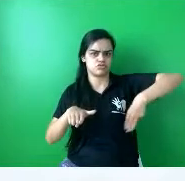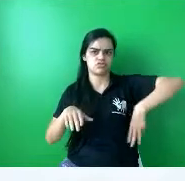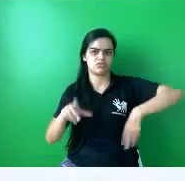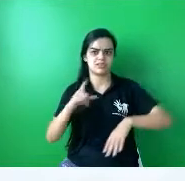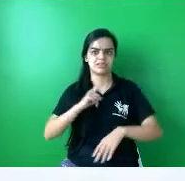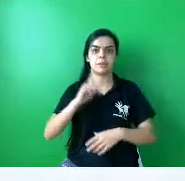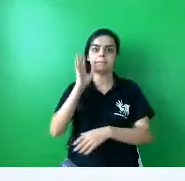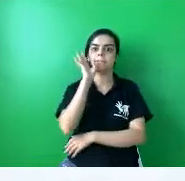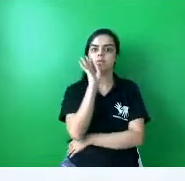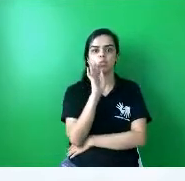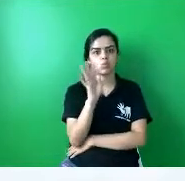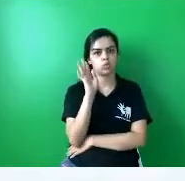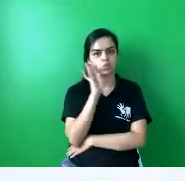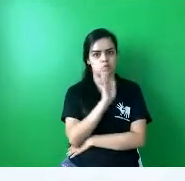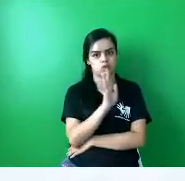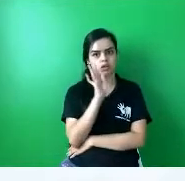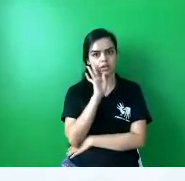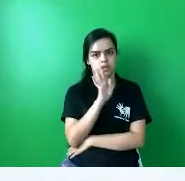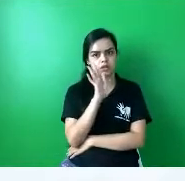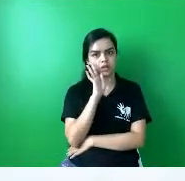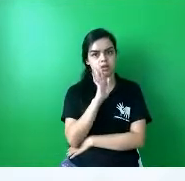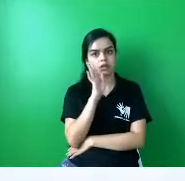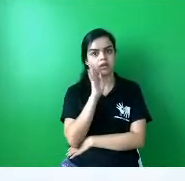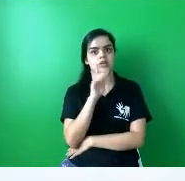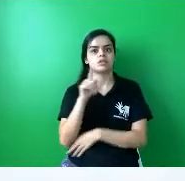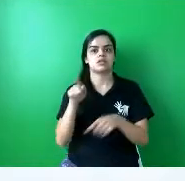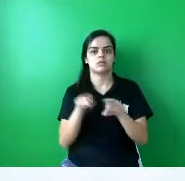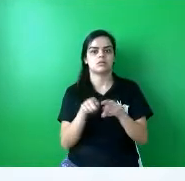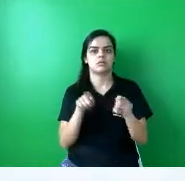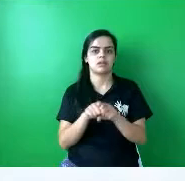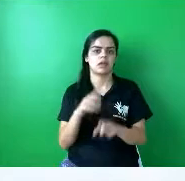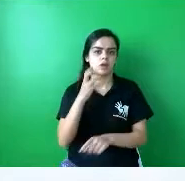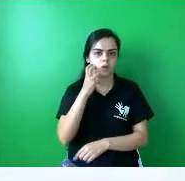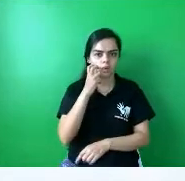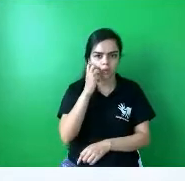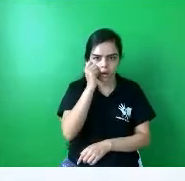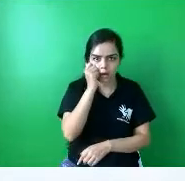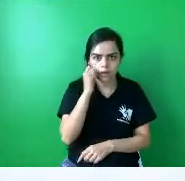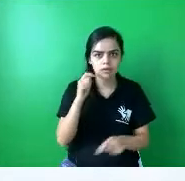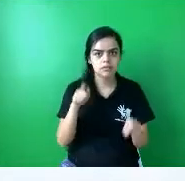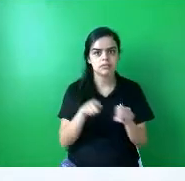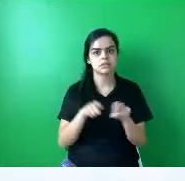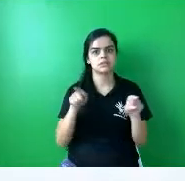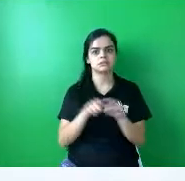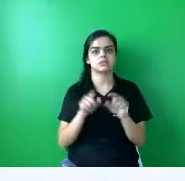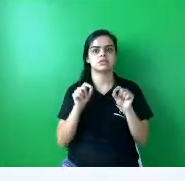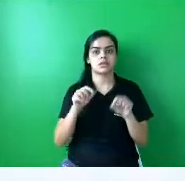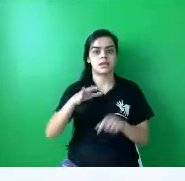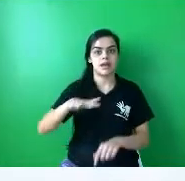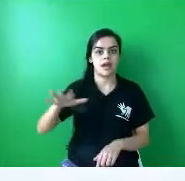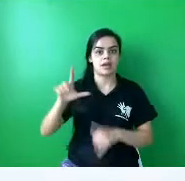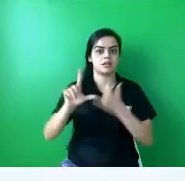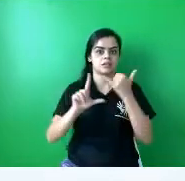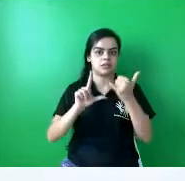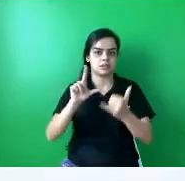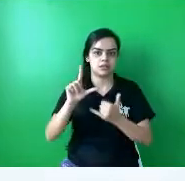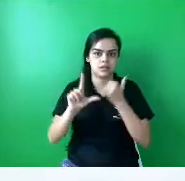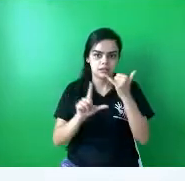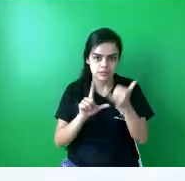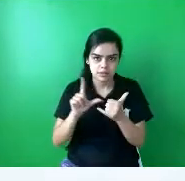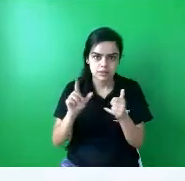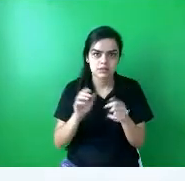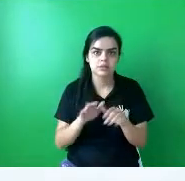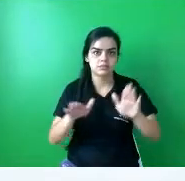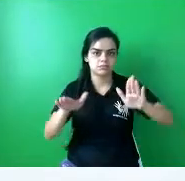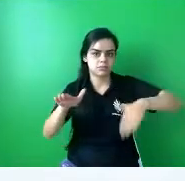bem bacana. Além do setor que tem os quartos, nós temos Uhum. também um complexo, uma área de lazer, com